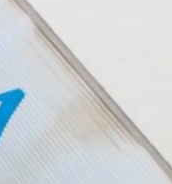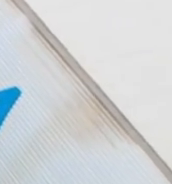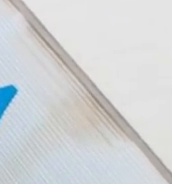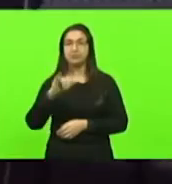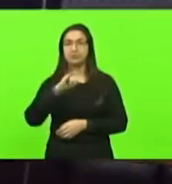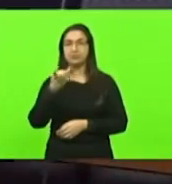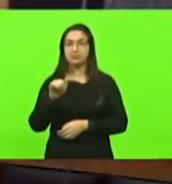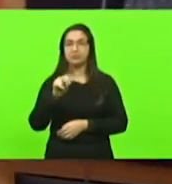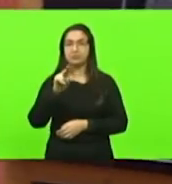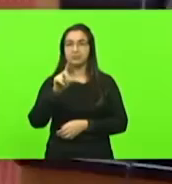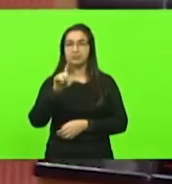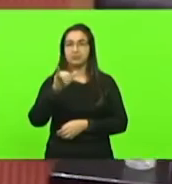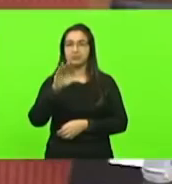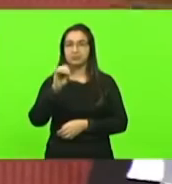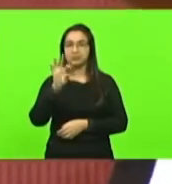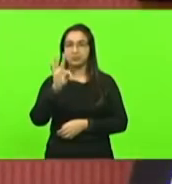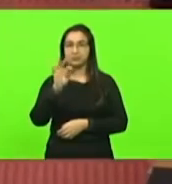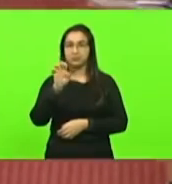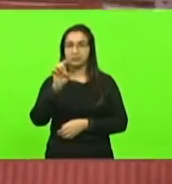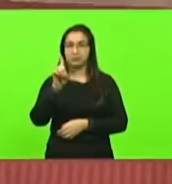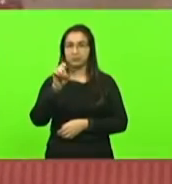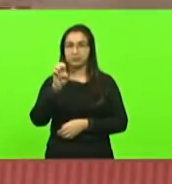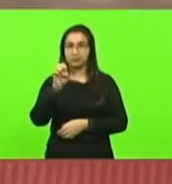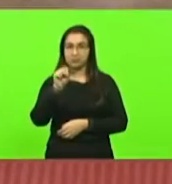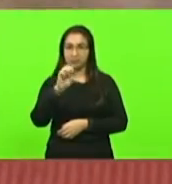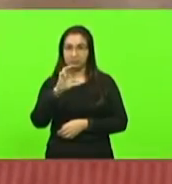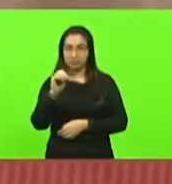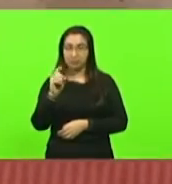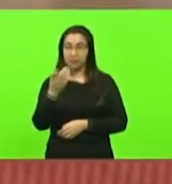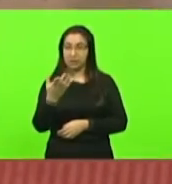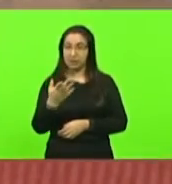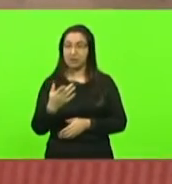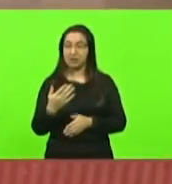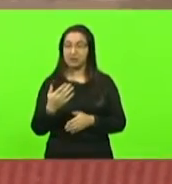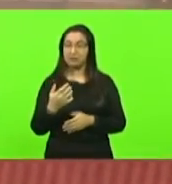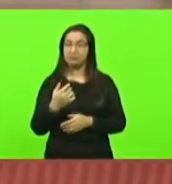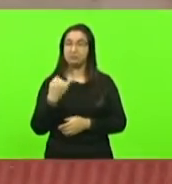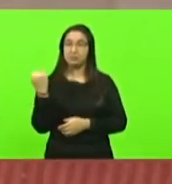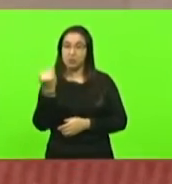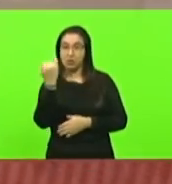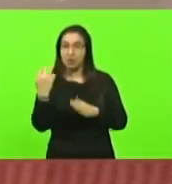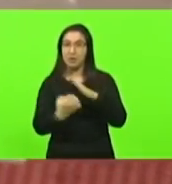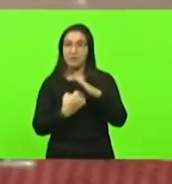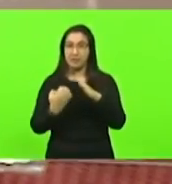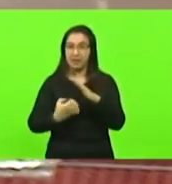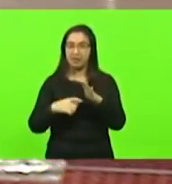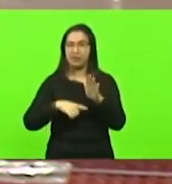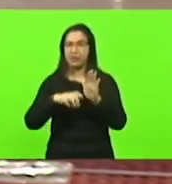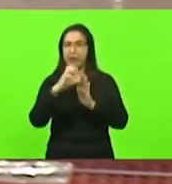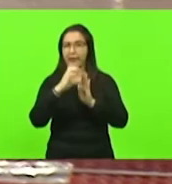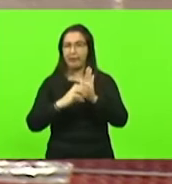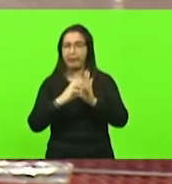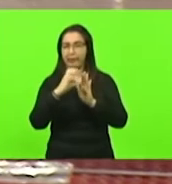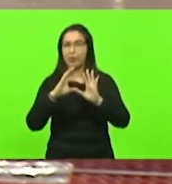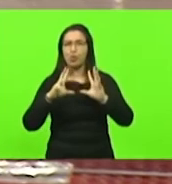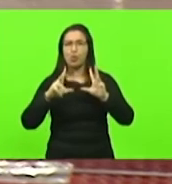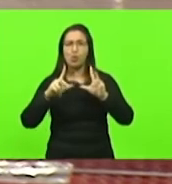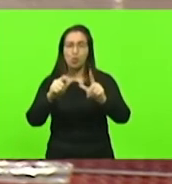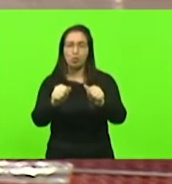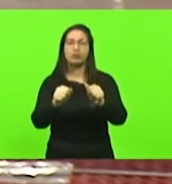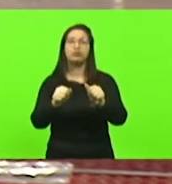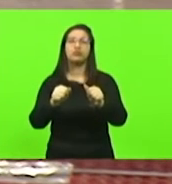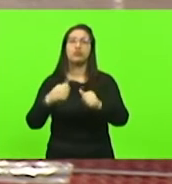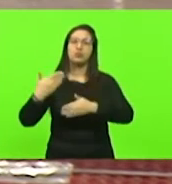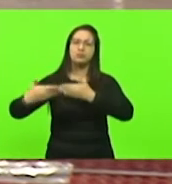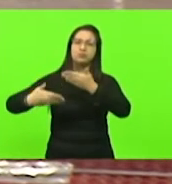brasileiros grande empresário que traz no seu currículo em toda a sua passagem é